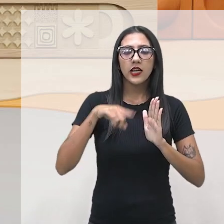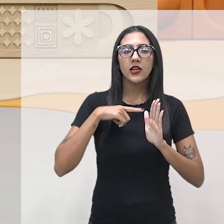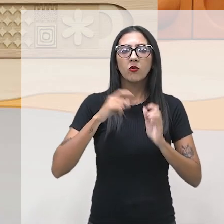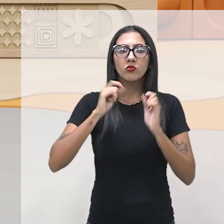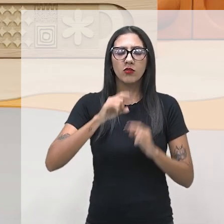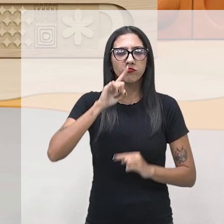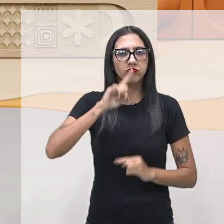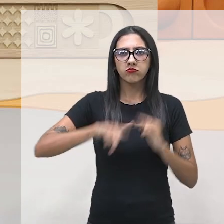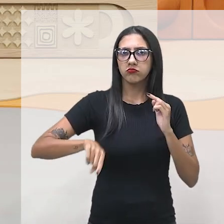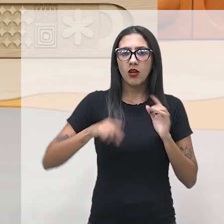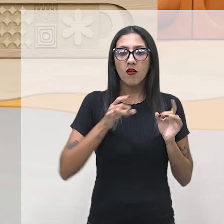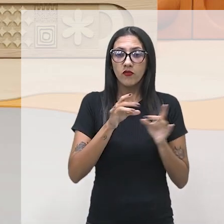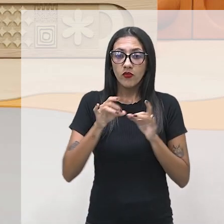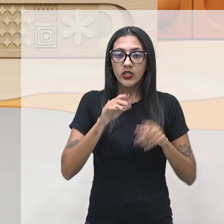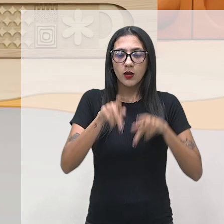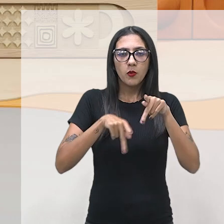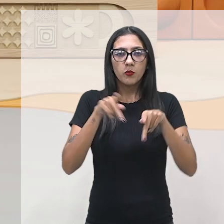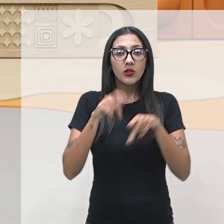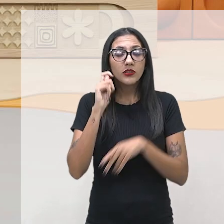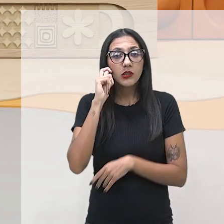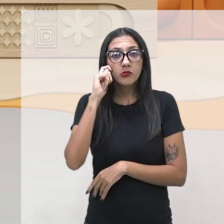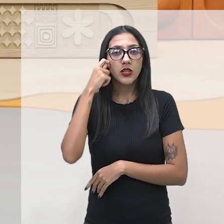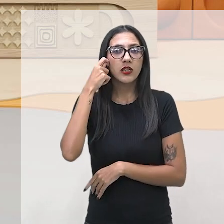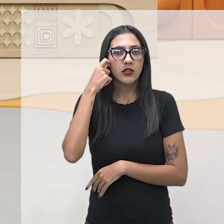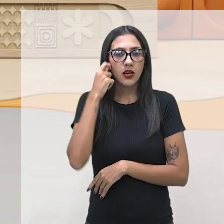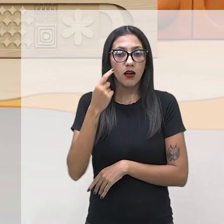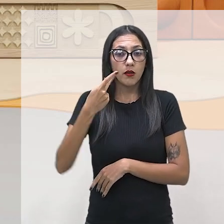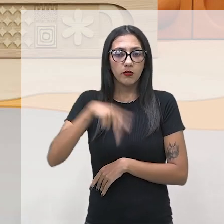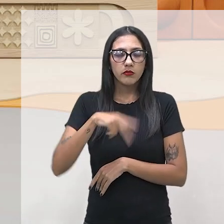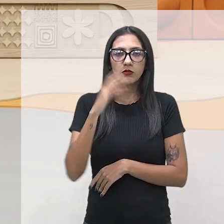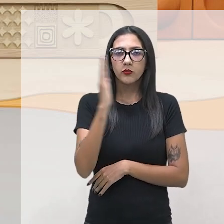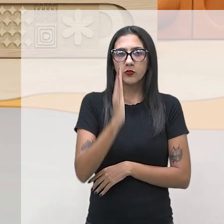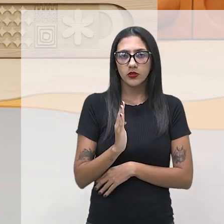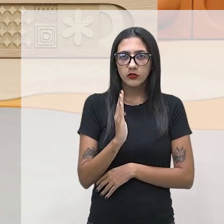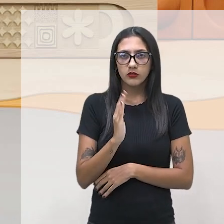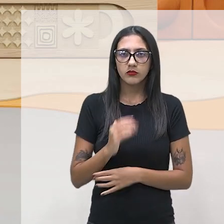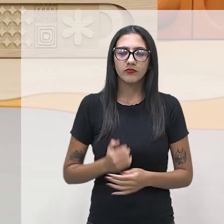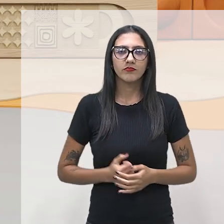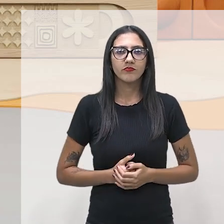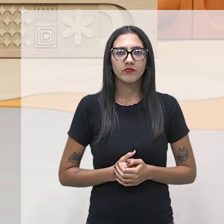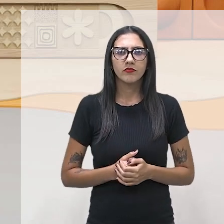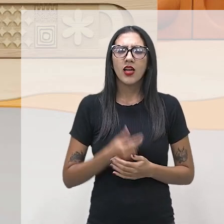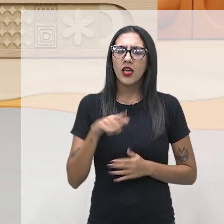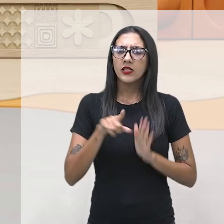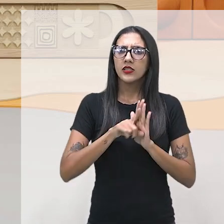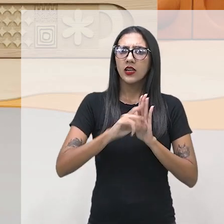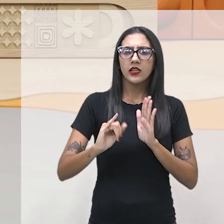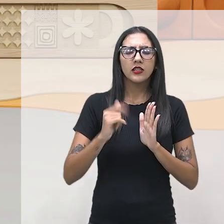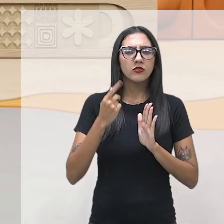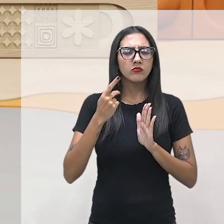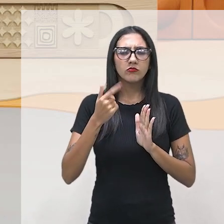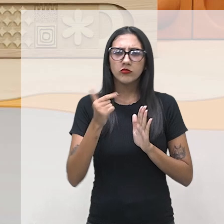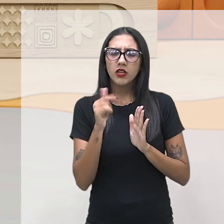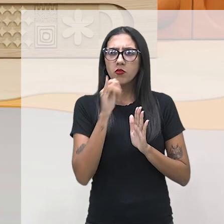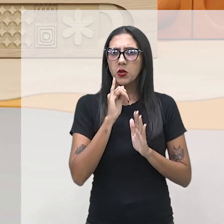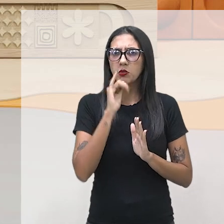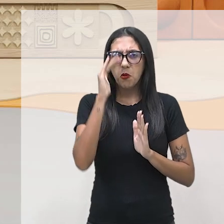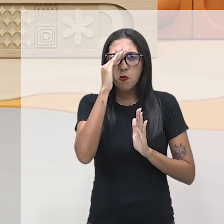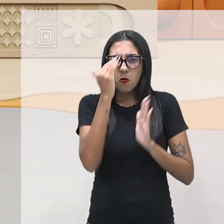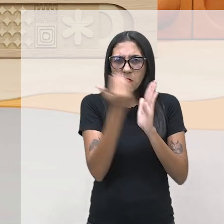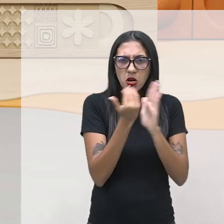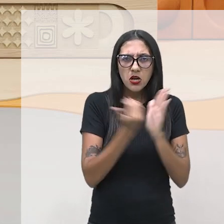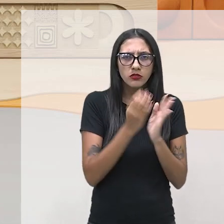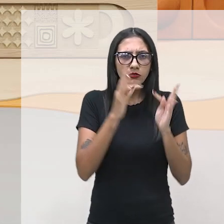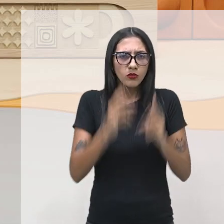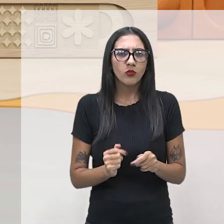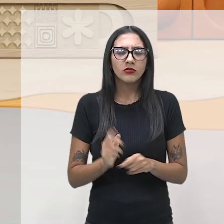negreiro no território brasileiro. Essa lei, de fato, ela não foi cumprida na sua totalidade e ela foi o